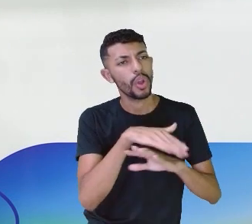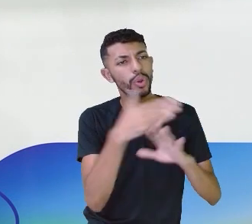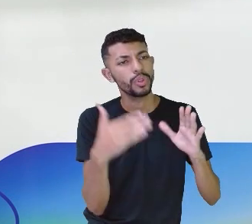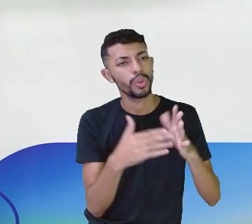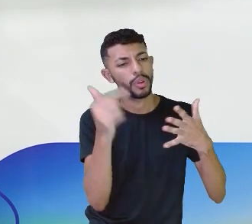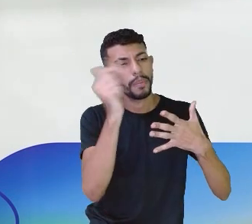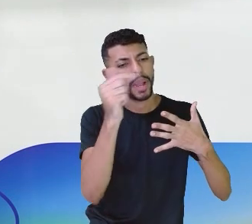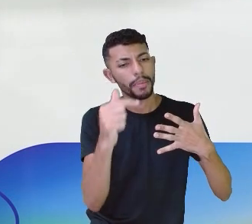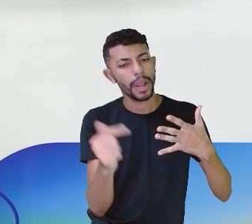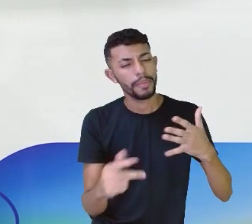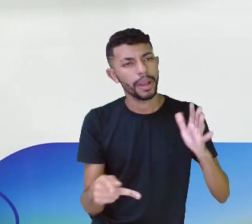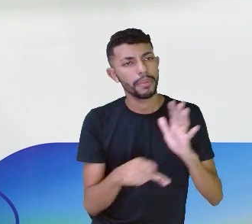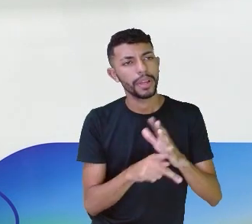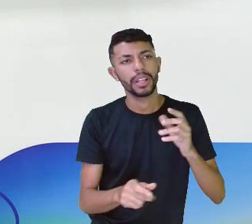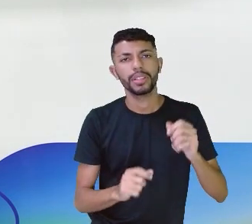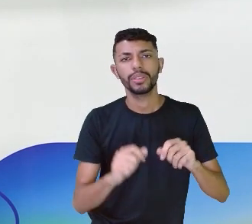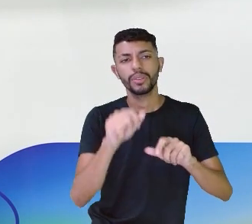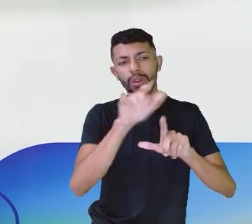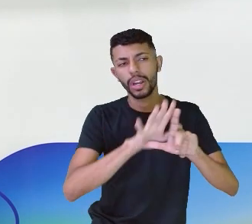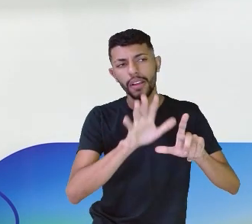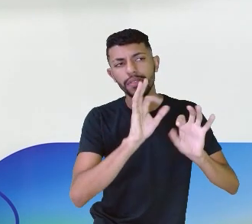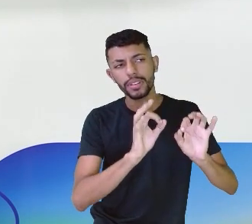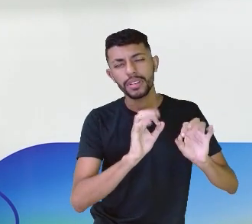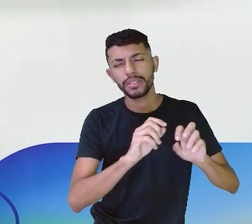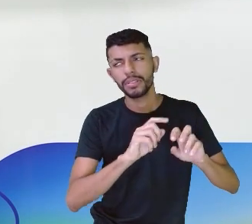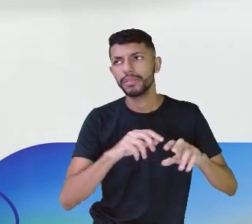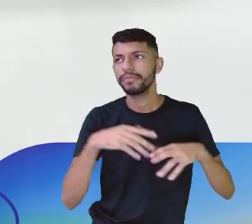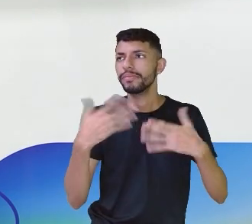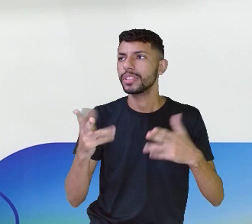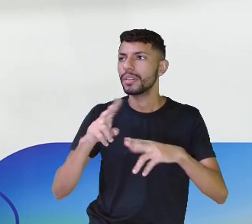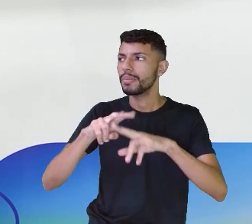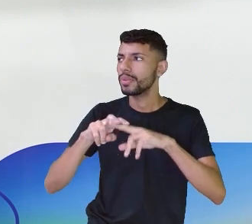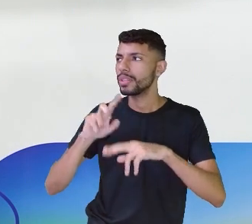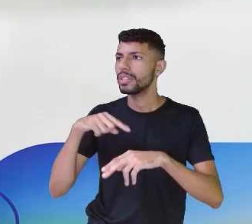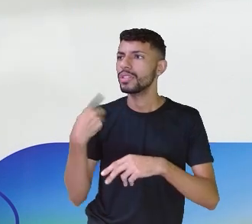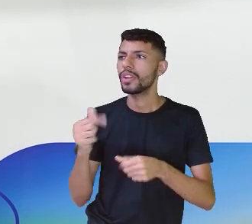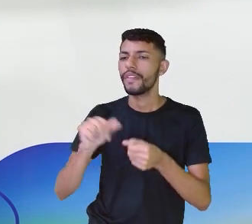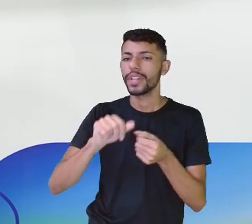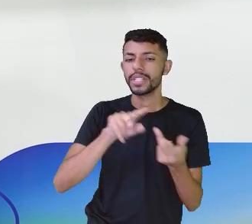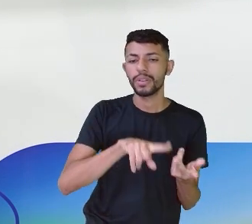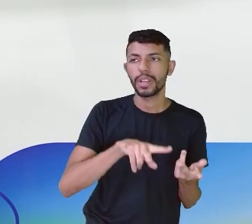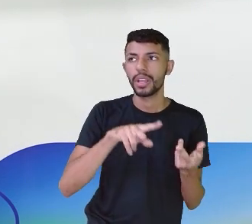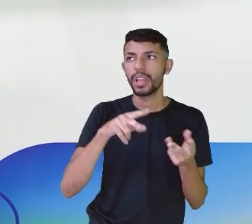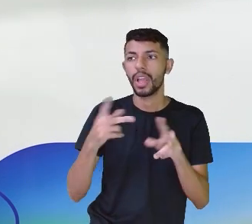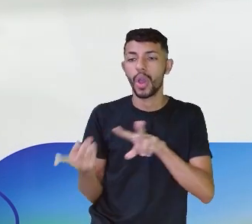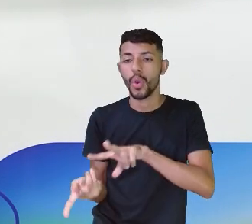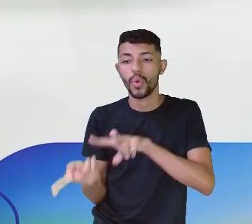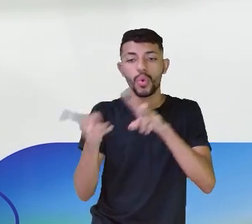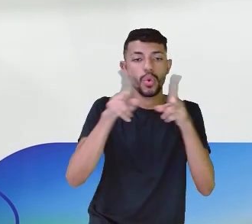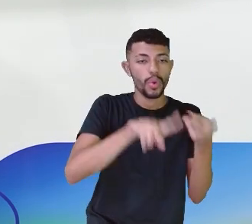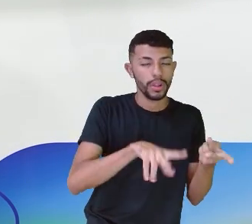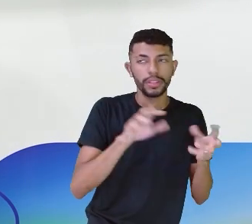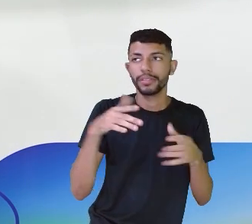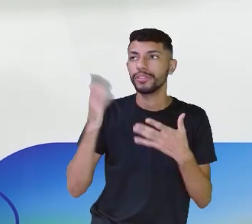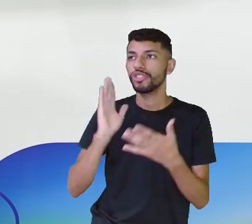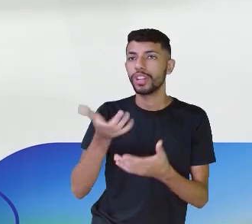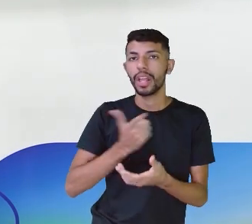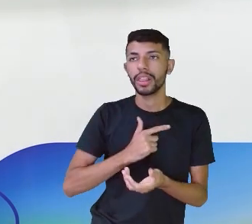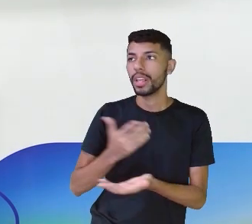elementos do gráfico. Por isso mesmo que a gente vai fazer a conversão. Olha aí, eu já tenho tudo